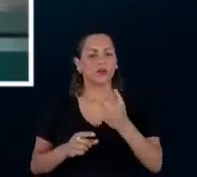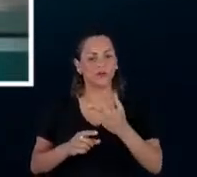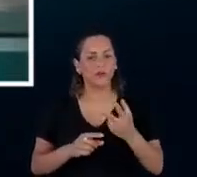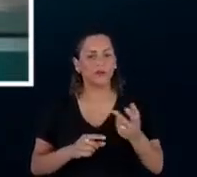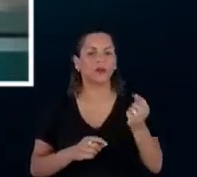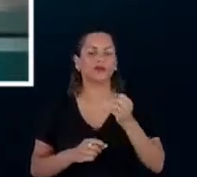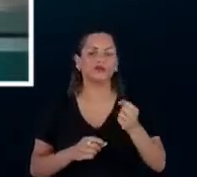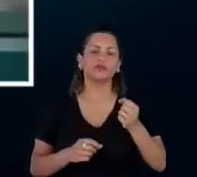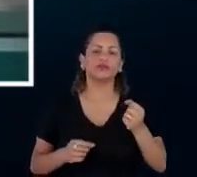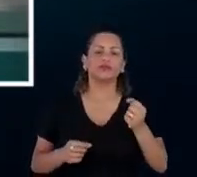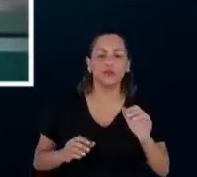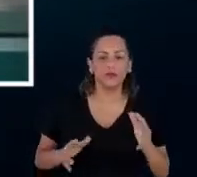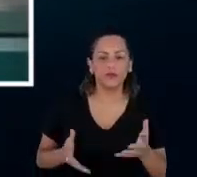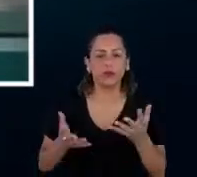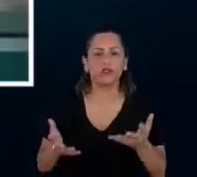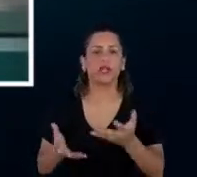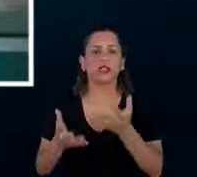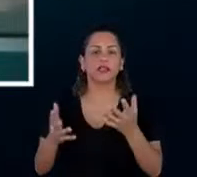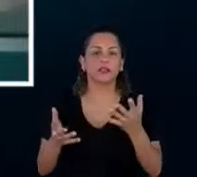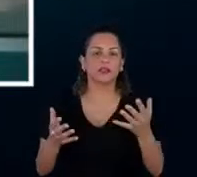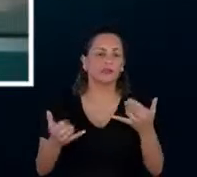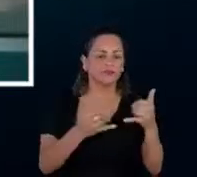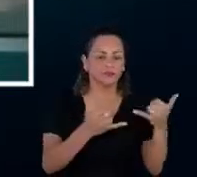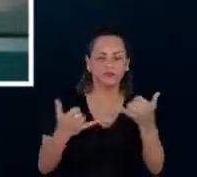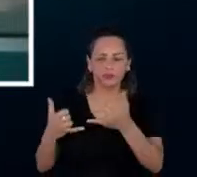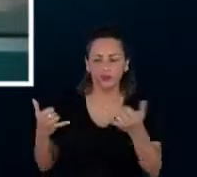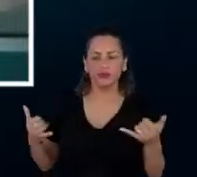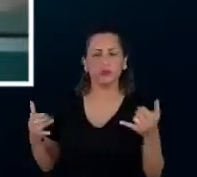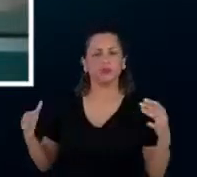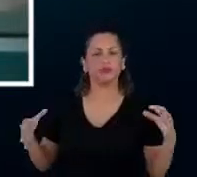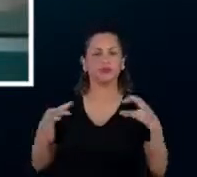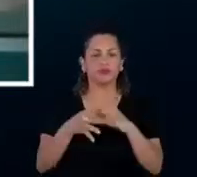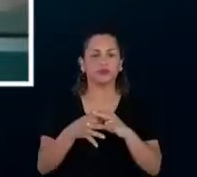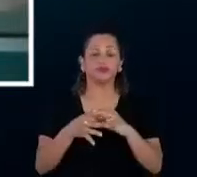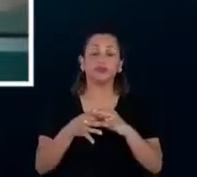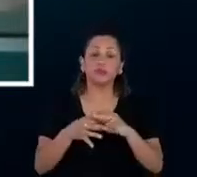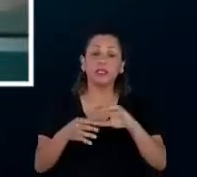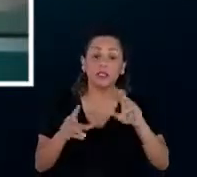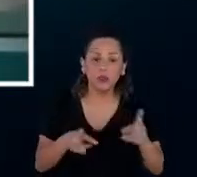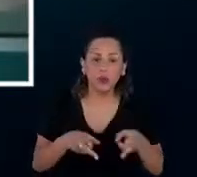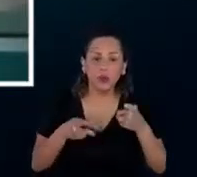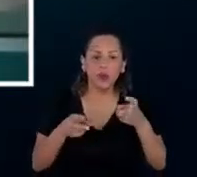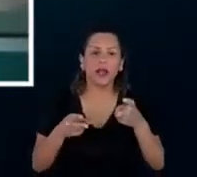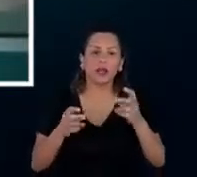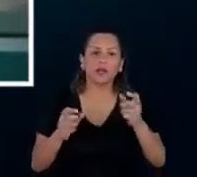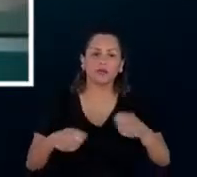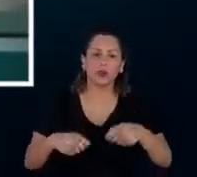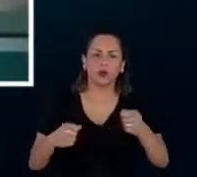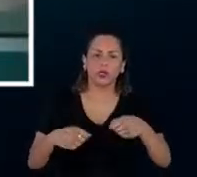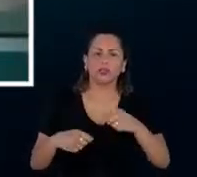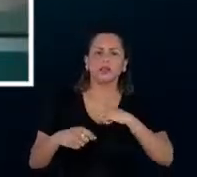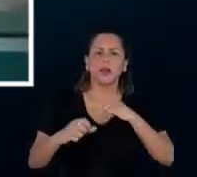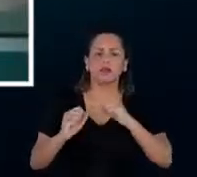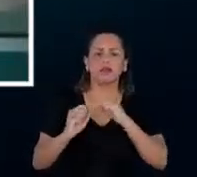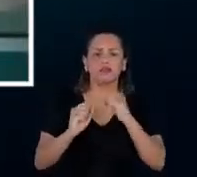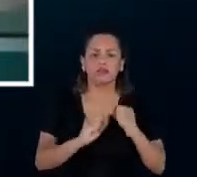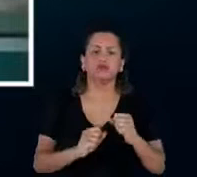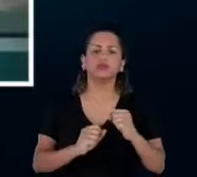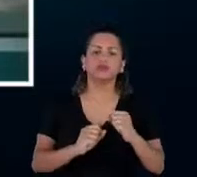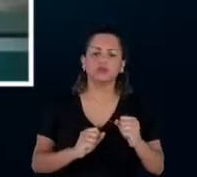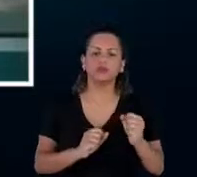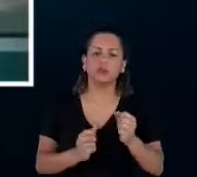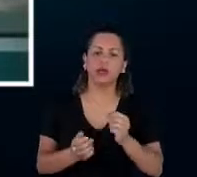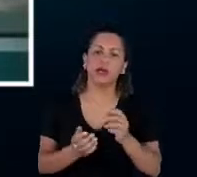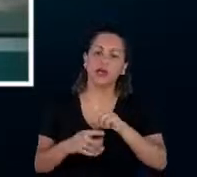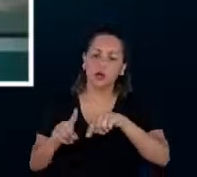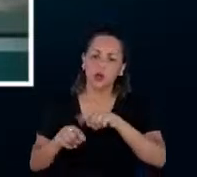rede e as fontes para explorar o potencial de recursos reguláveis do lado do